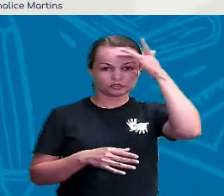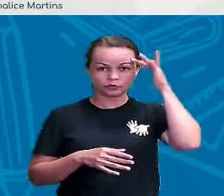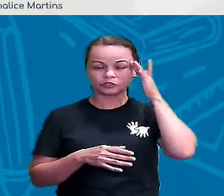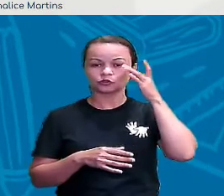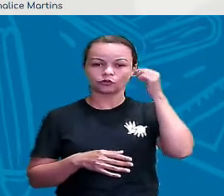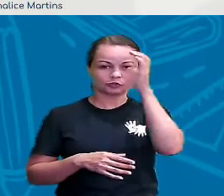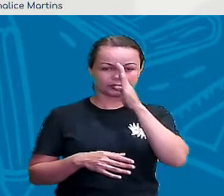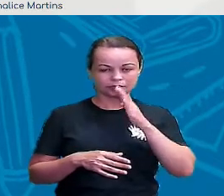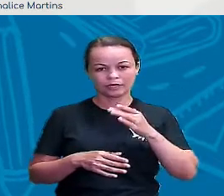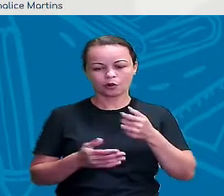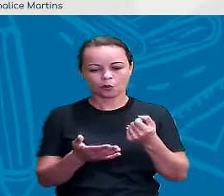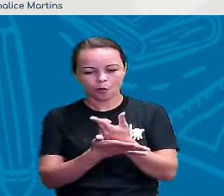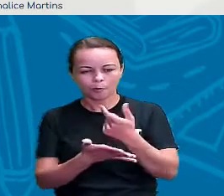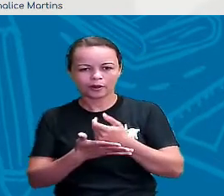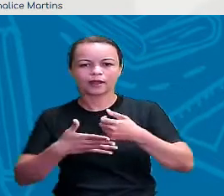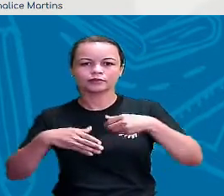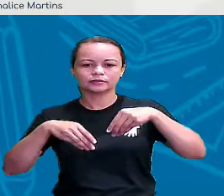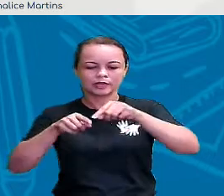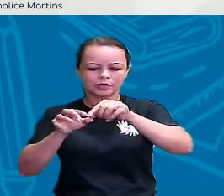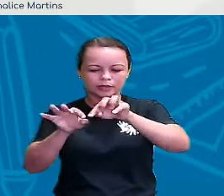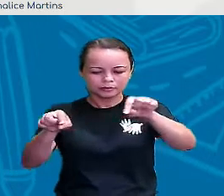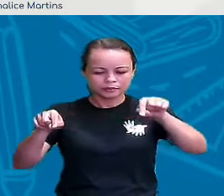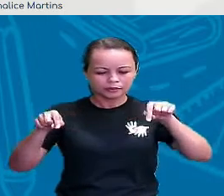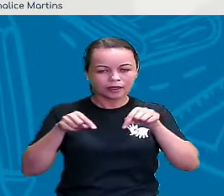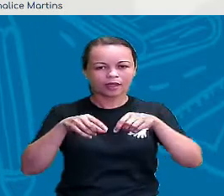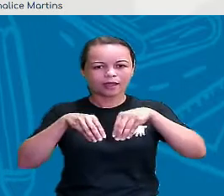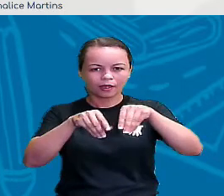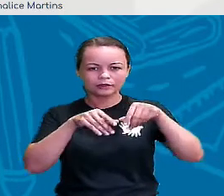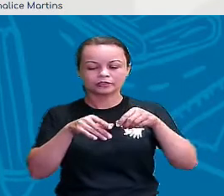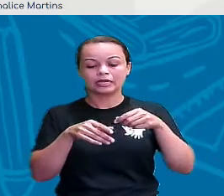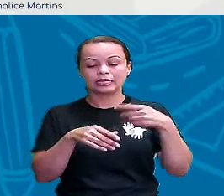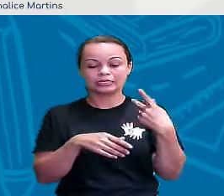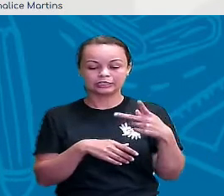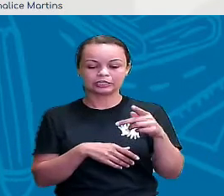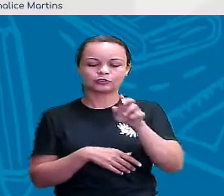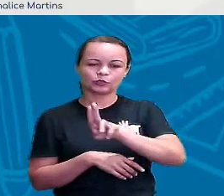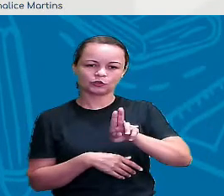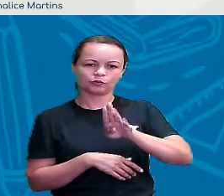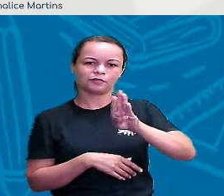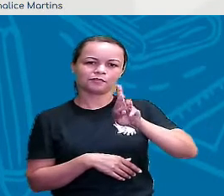esses brasileiros que estão lá são chamados de brasiguaios.